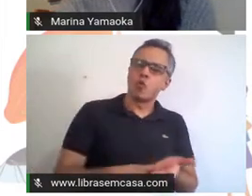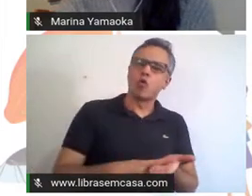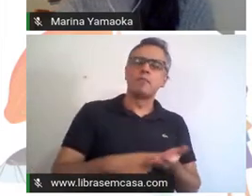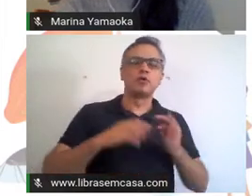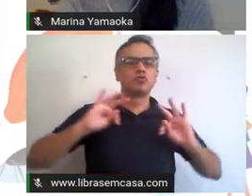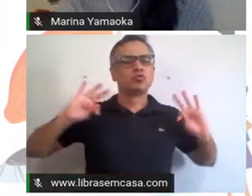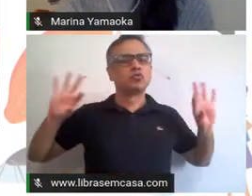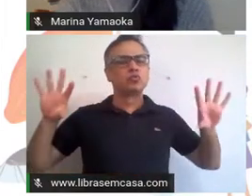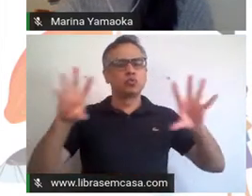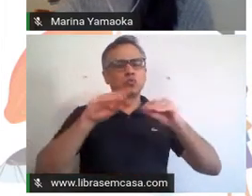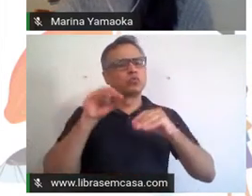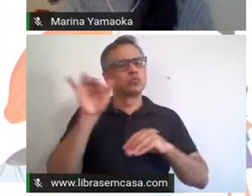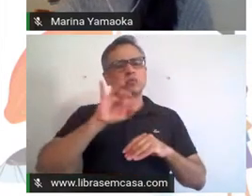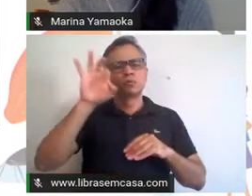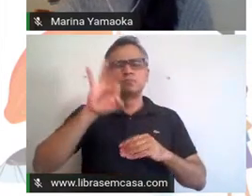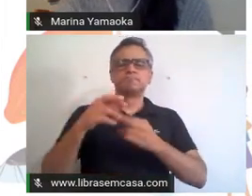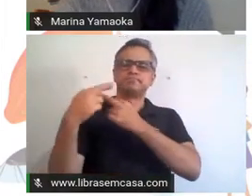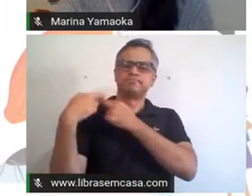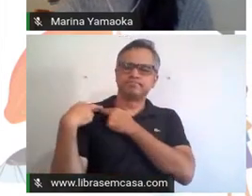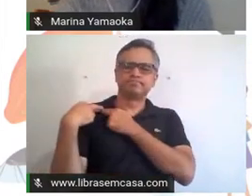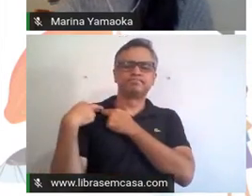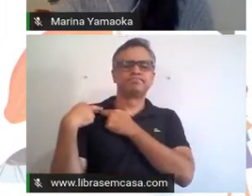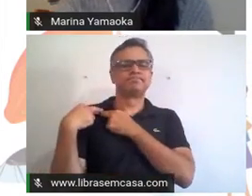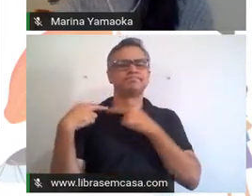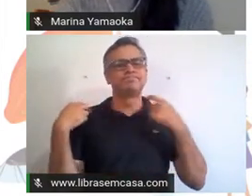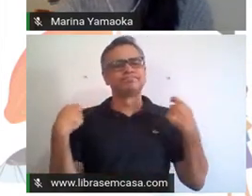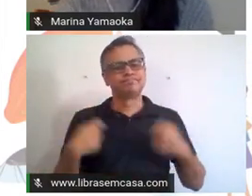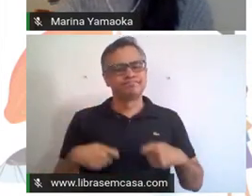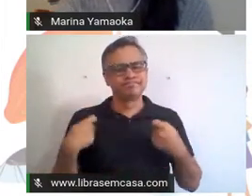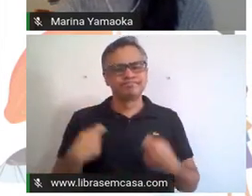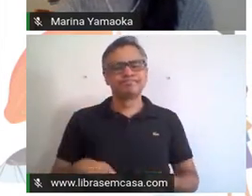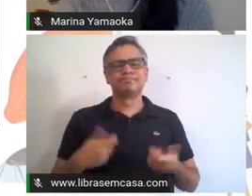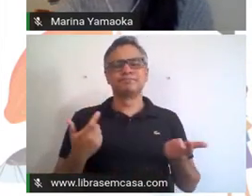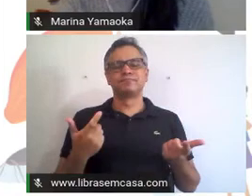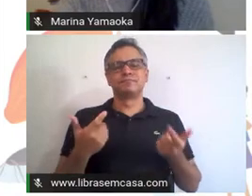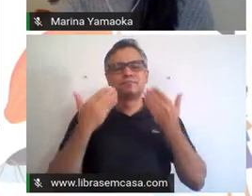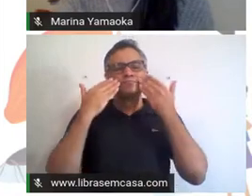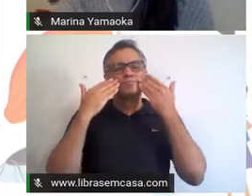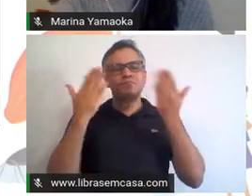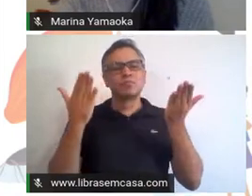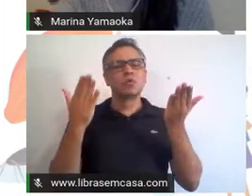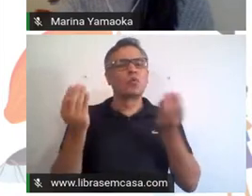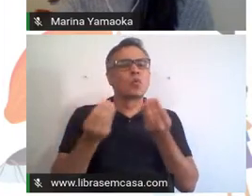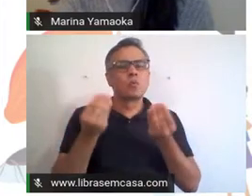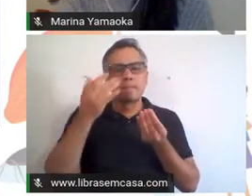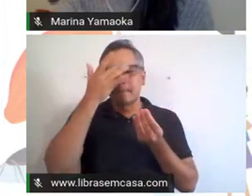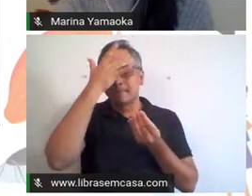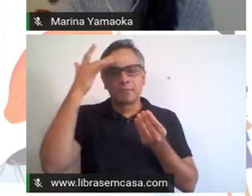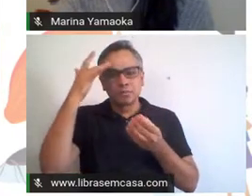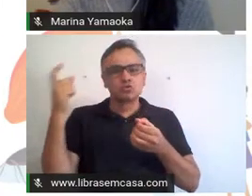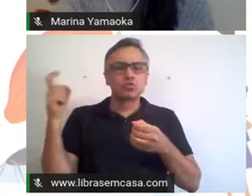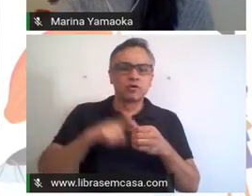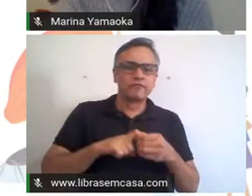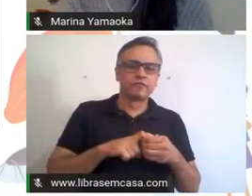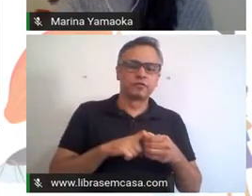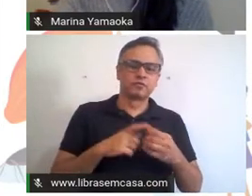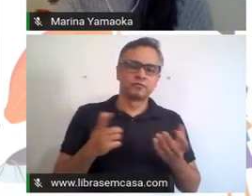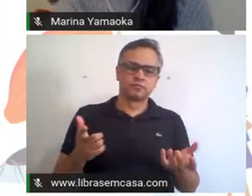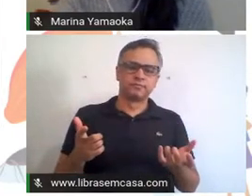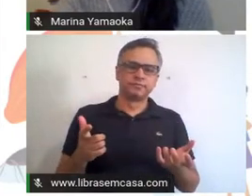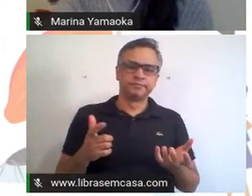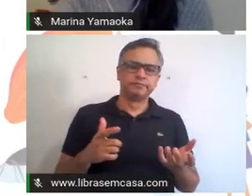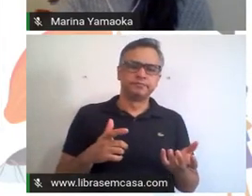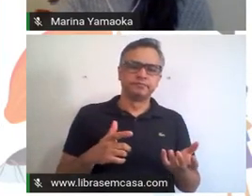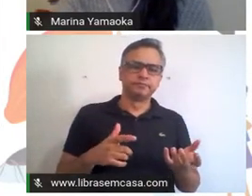relação a isso, tem um espectro amplíssimo de como as pessoas podem se vincular. Né? Desde você participar de um grupo